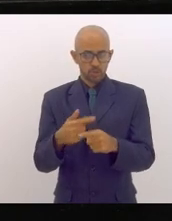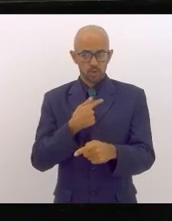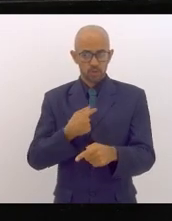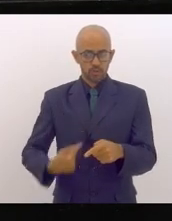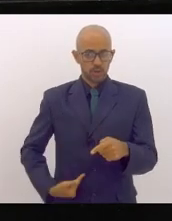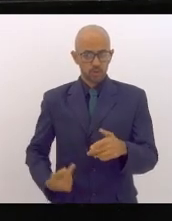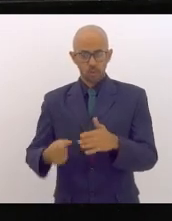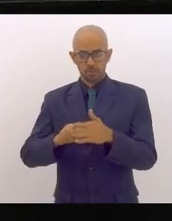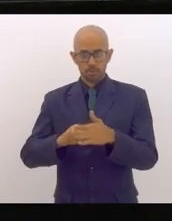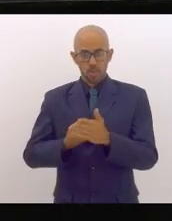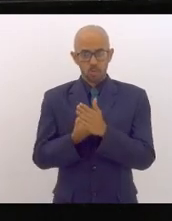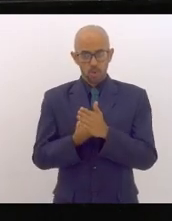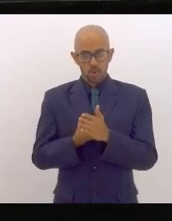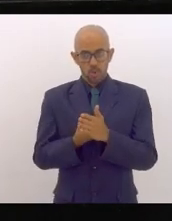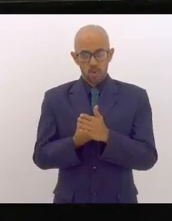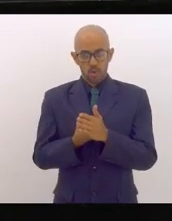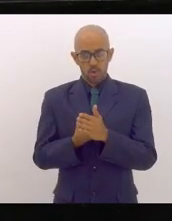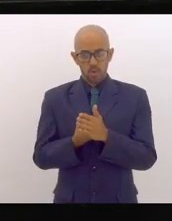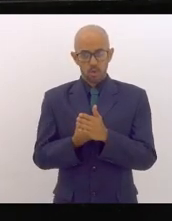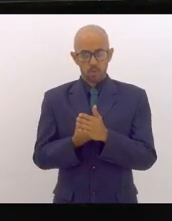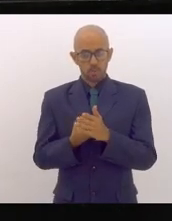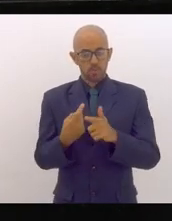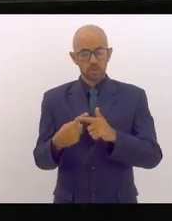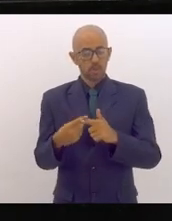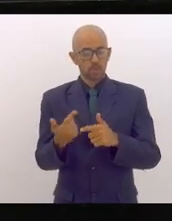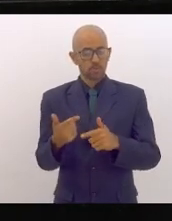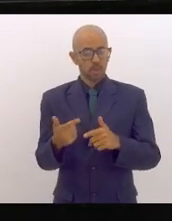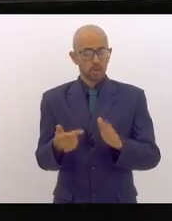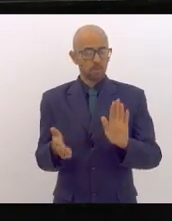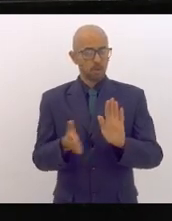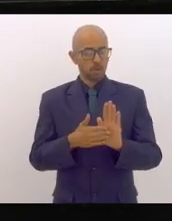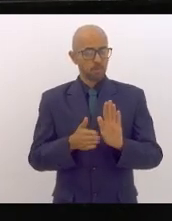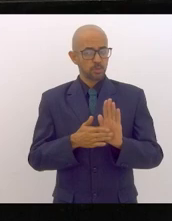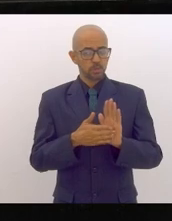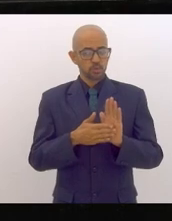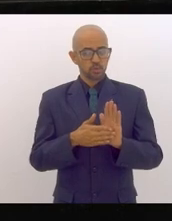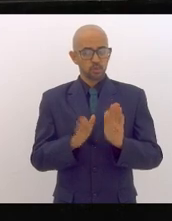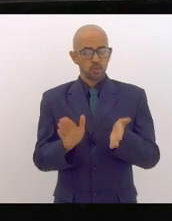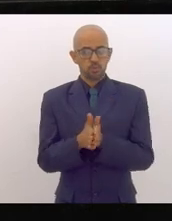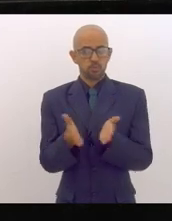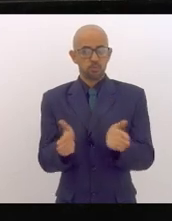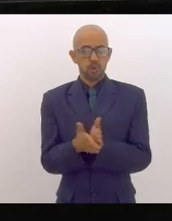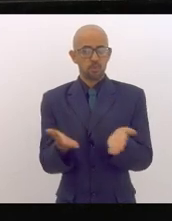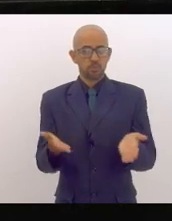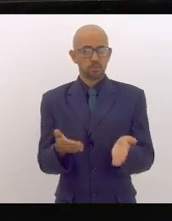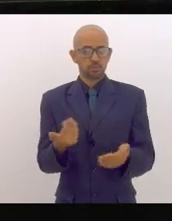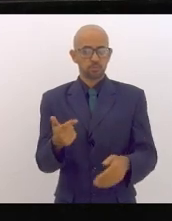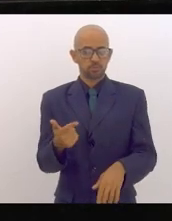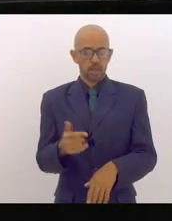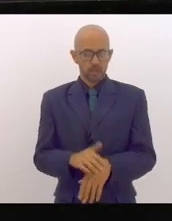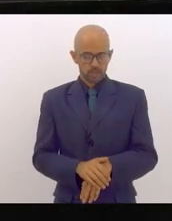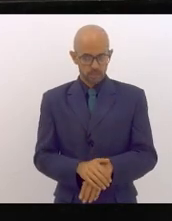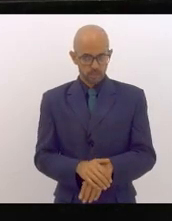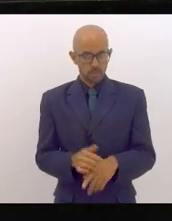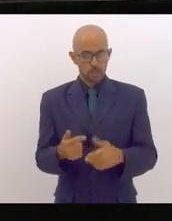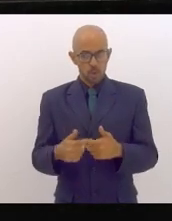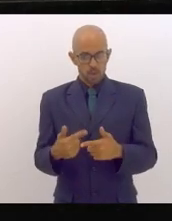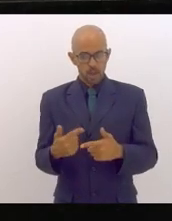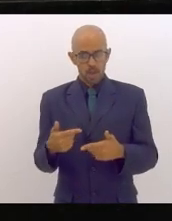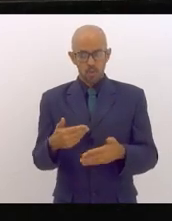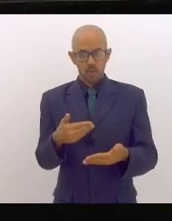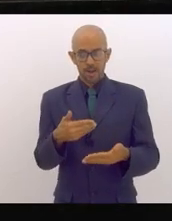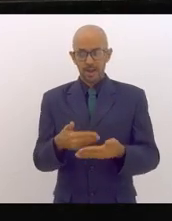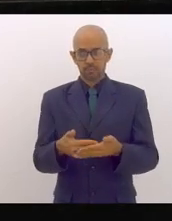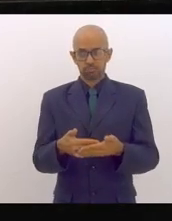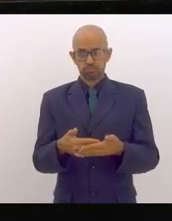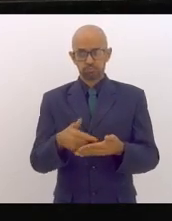o projeto e veta, porque ele não tem compromisso com aquelas pessoas mais humildes, não. Porque o cartão por aproximação, deputado